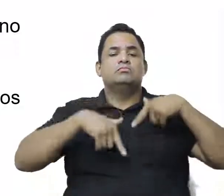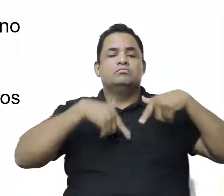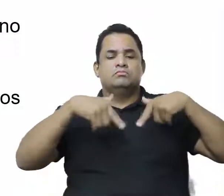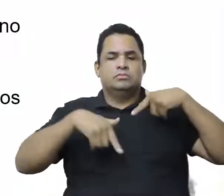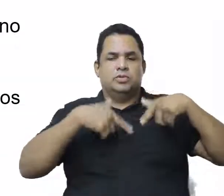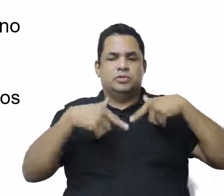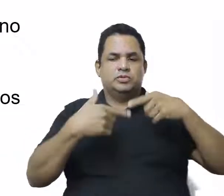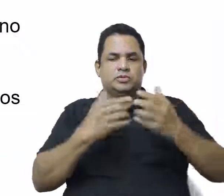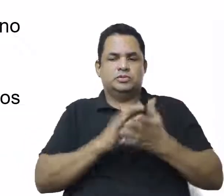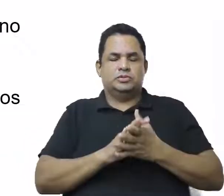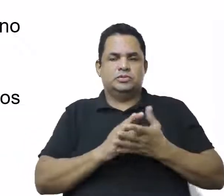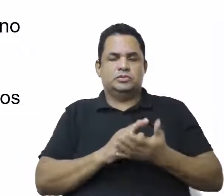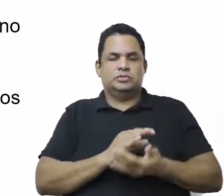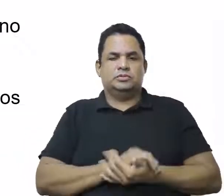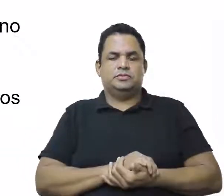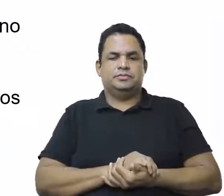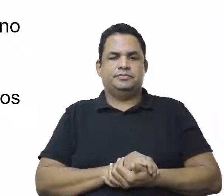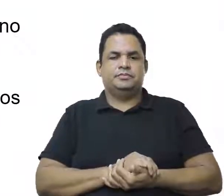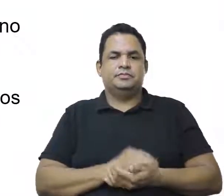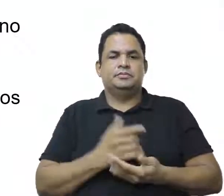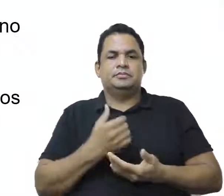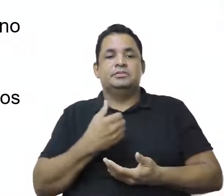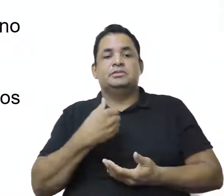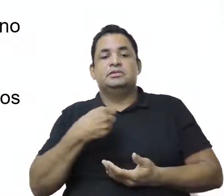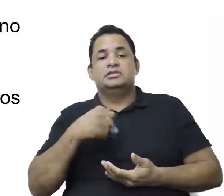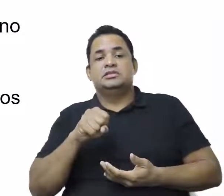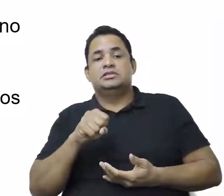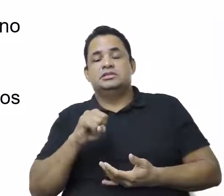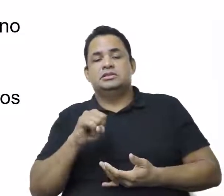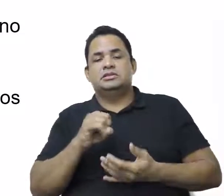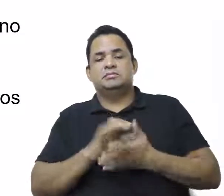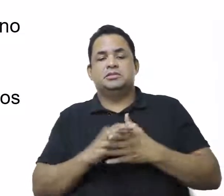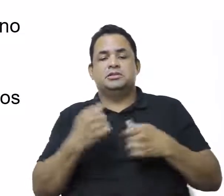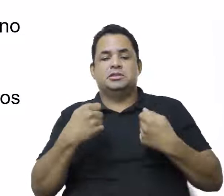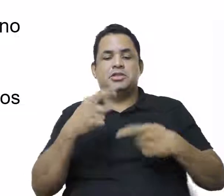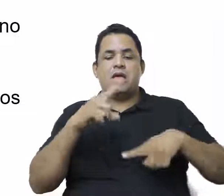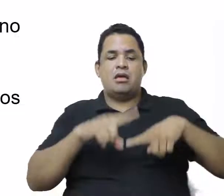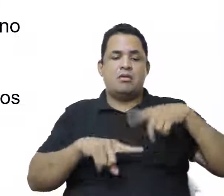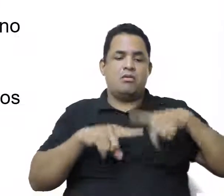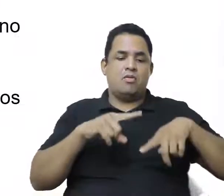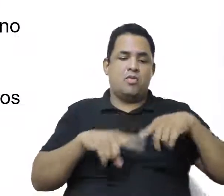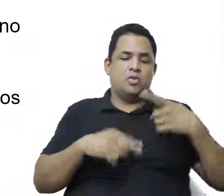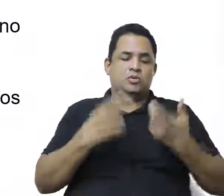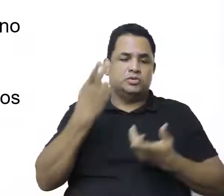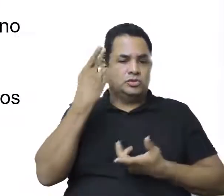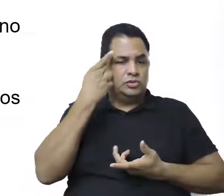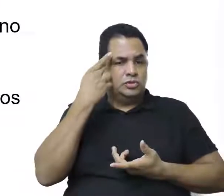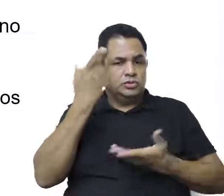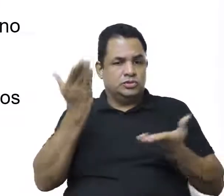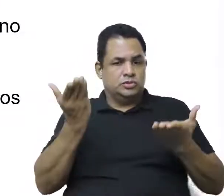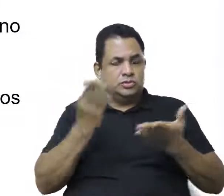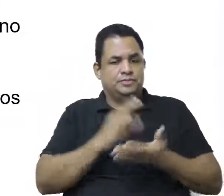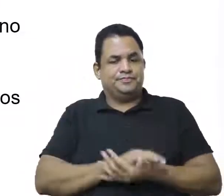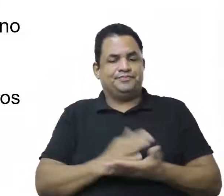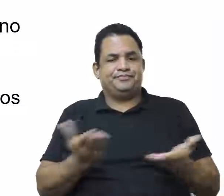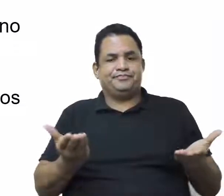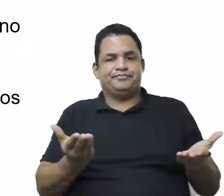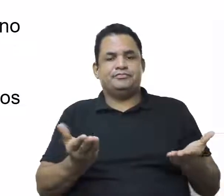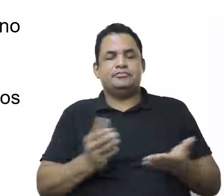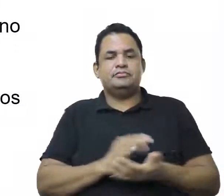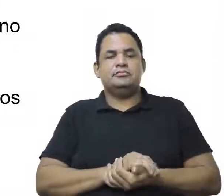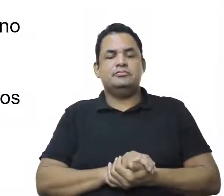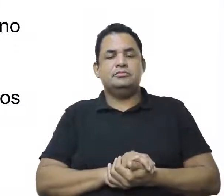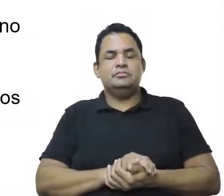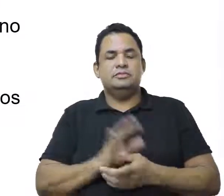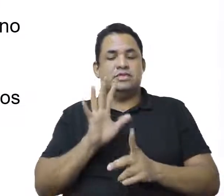que vai massificar a produção se não tiver obra-prima, né? E acaba que vai impactando aí o meio